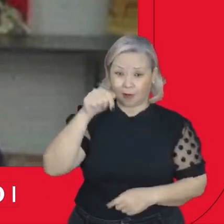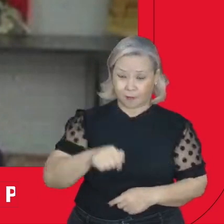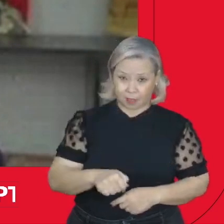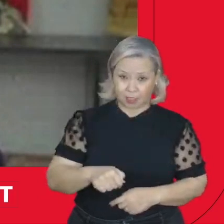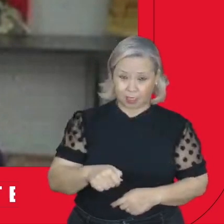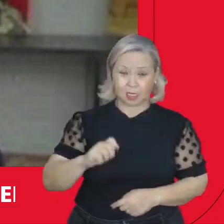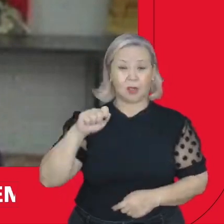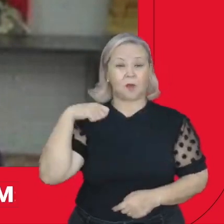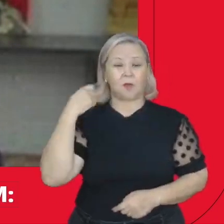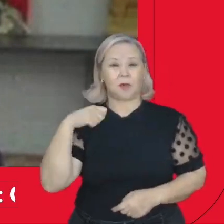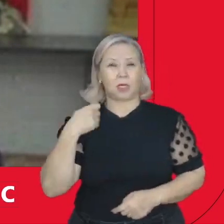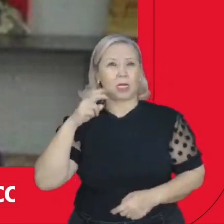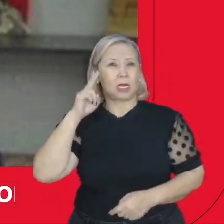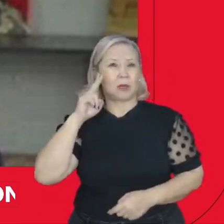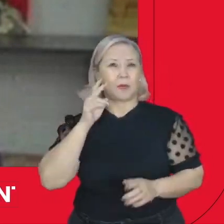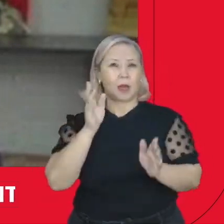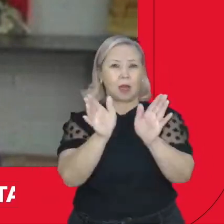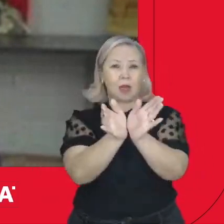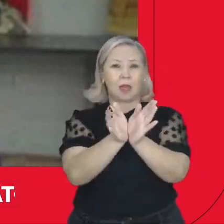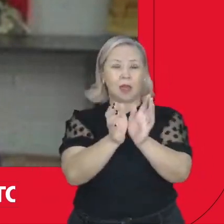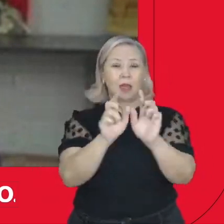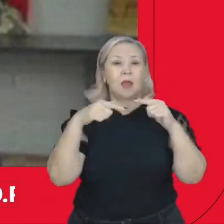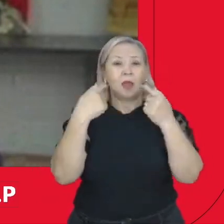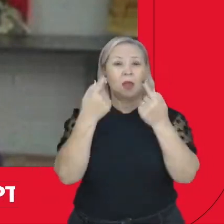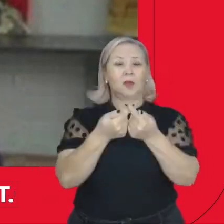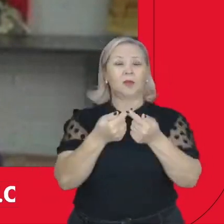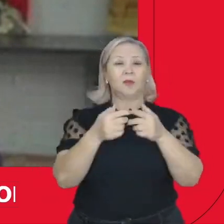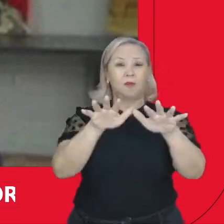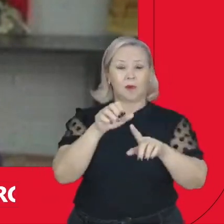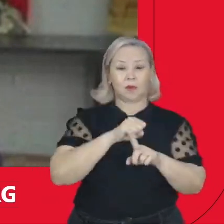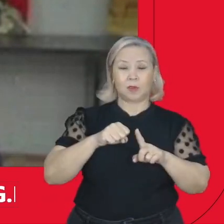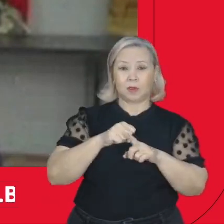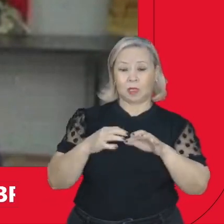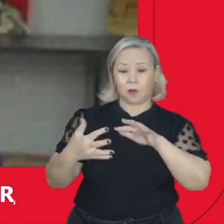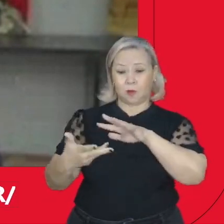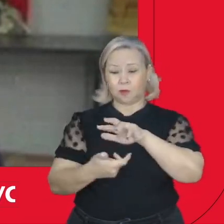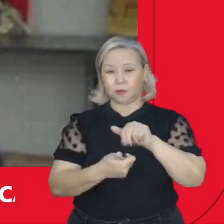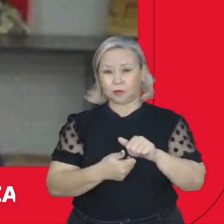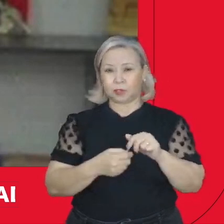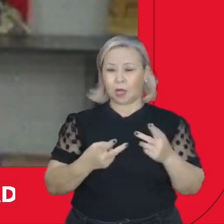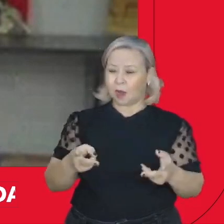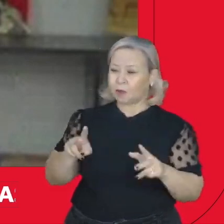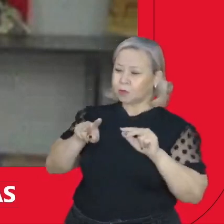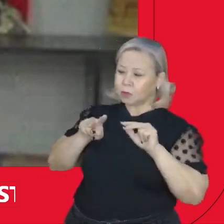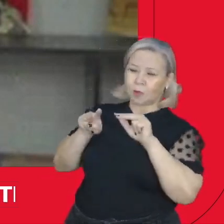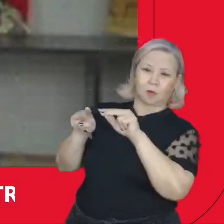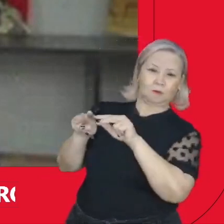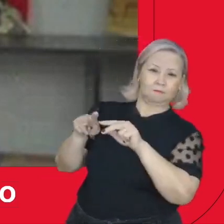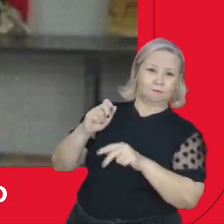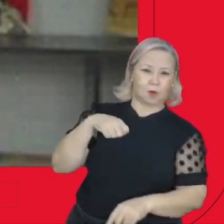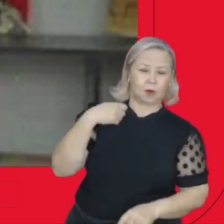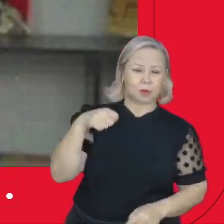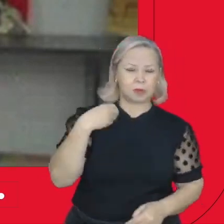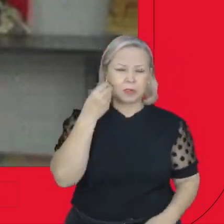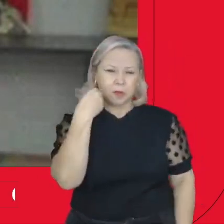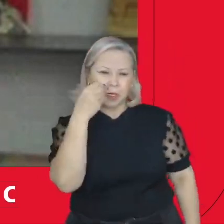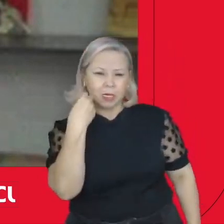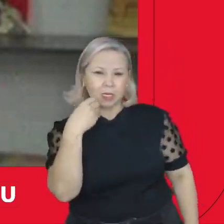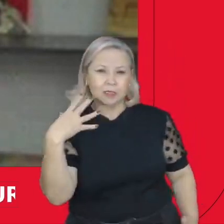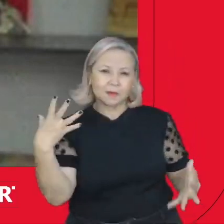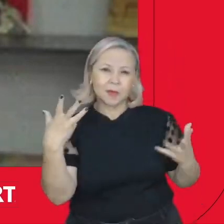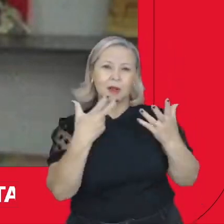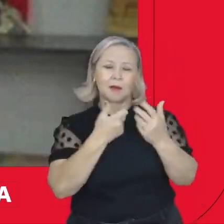fazer leis na Constituição para o nosso povo do campo, que foi o Clóvis Eugen Fritz, saudoso companheiro. De lá para cá sempre foi